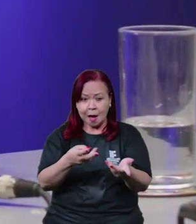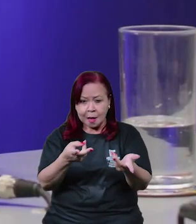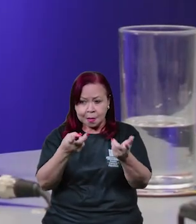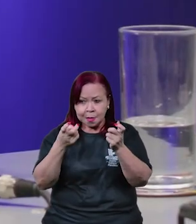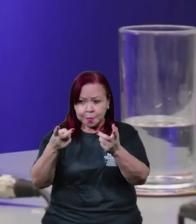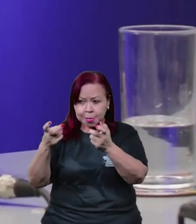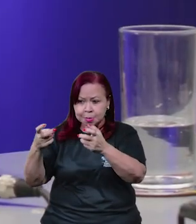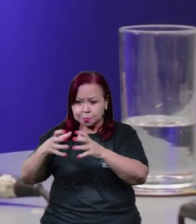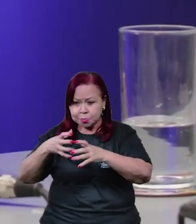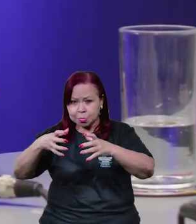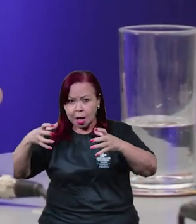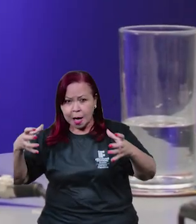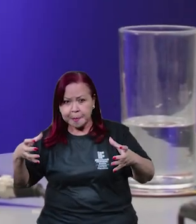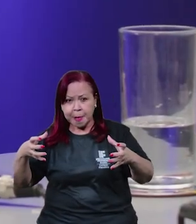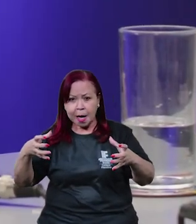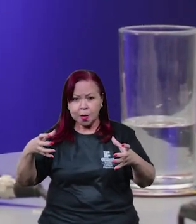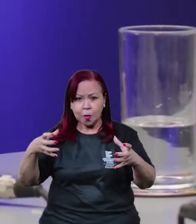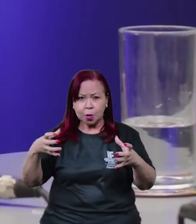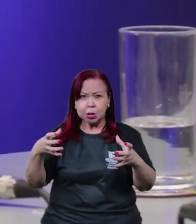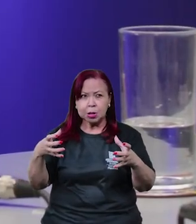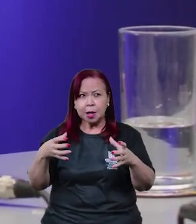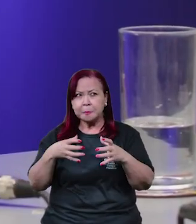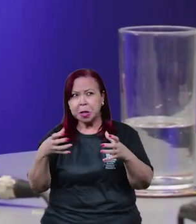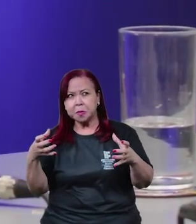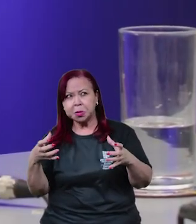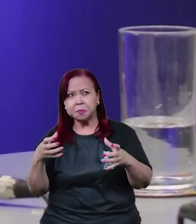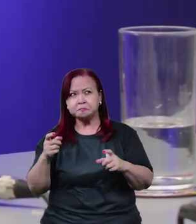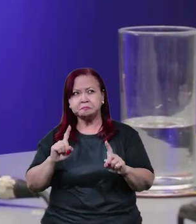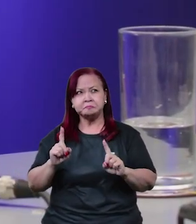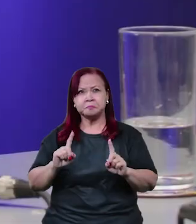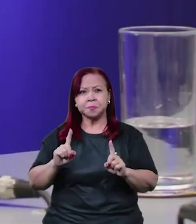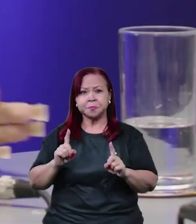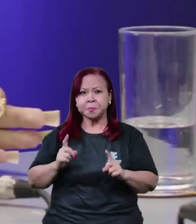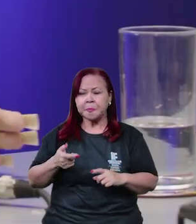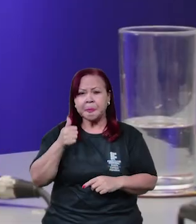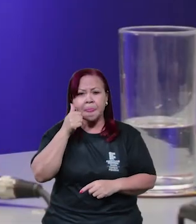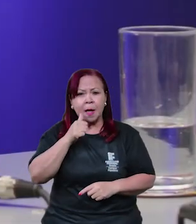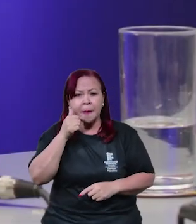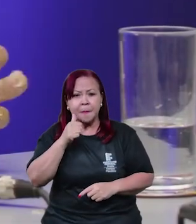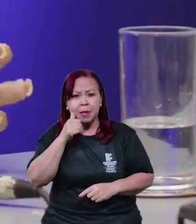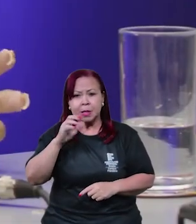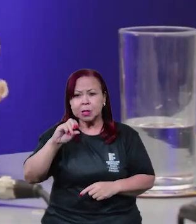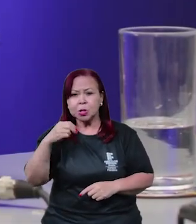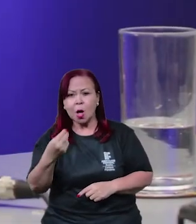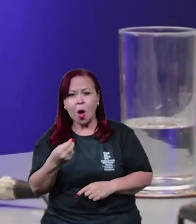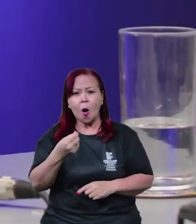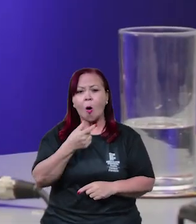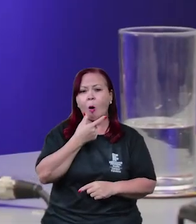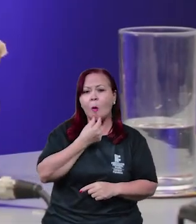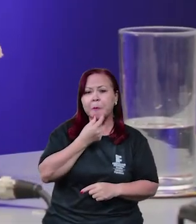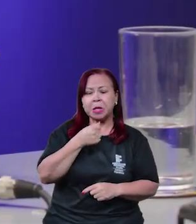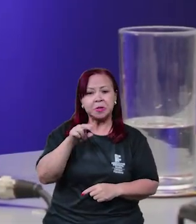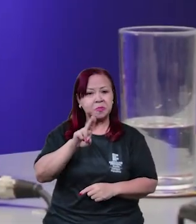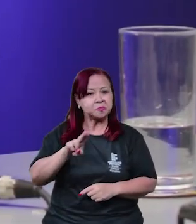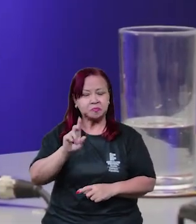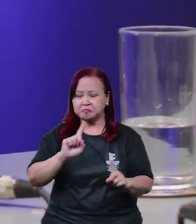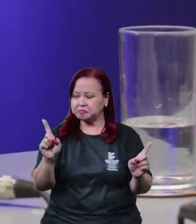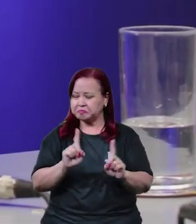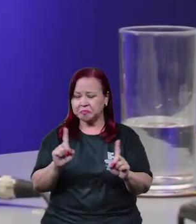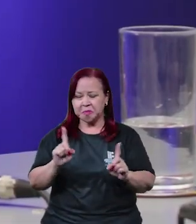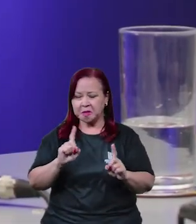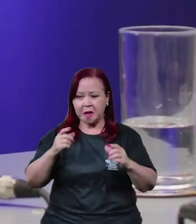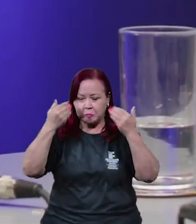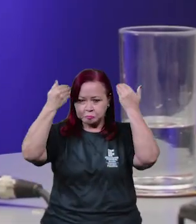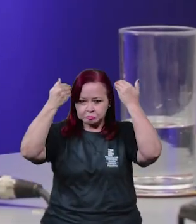que a maioria, assim, puxando de cabeça, na verdade, eu não consigo lembrar de ver meninas ou meninos usando cabelo alisado,